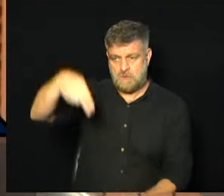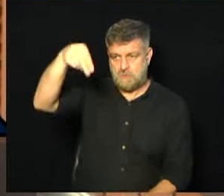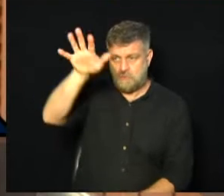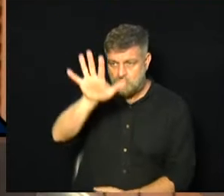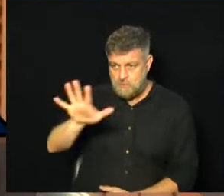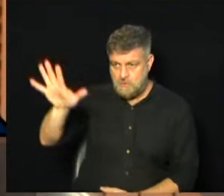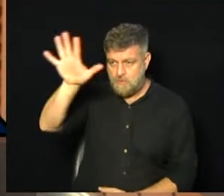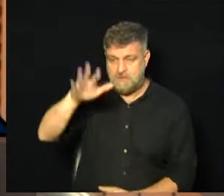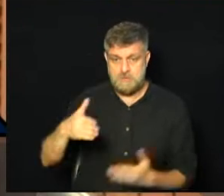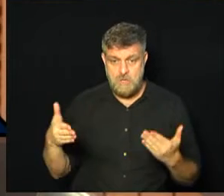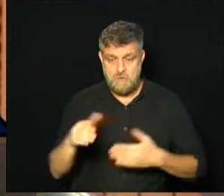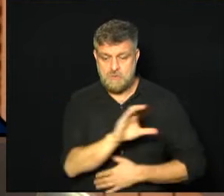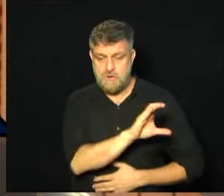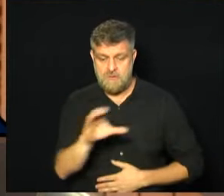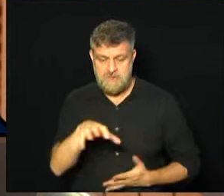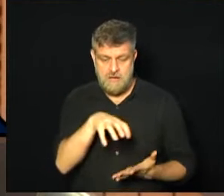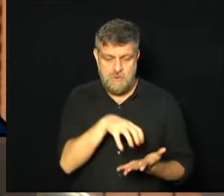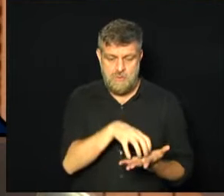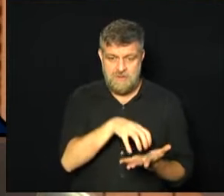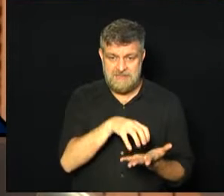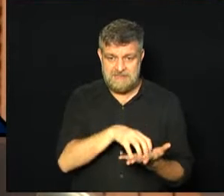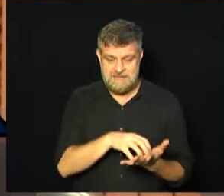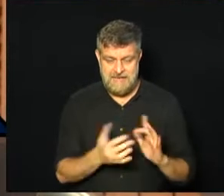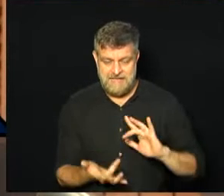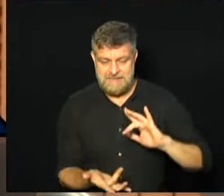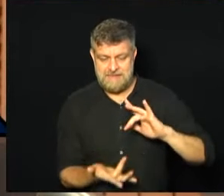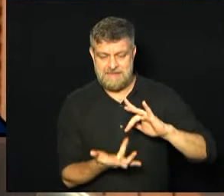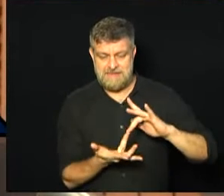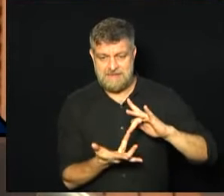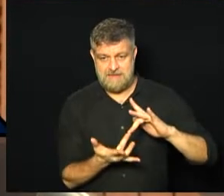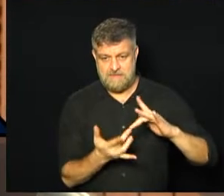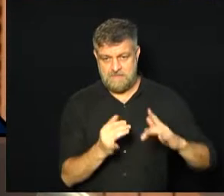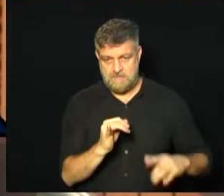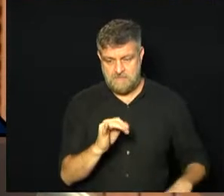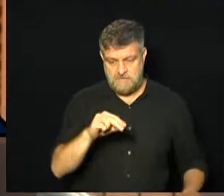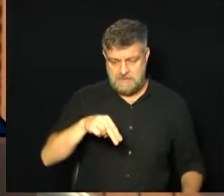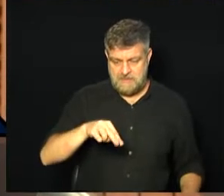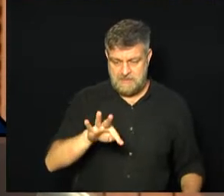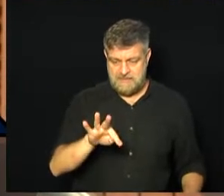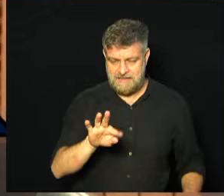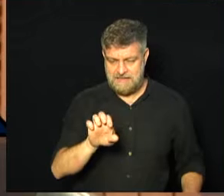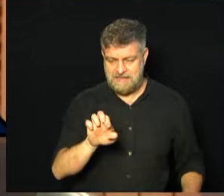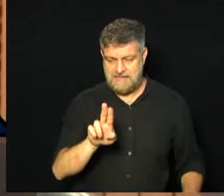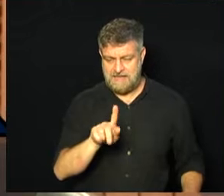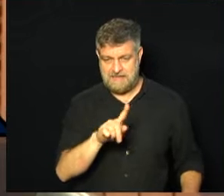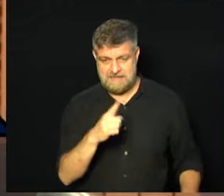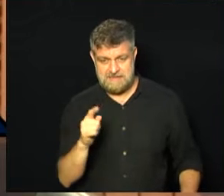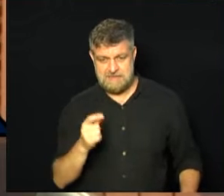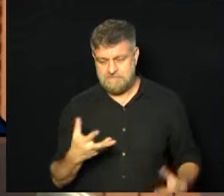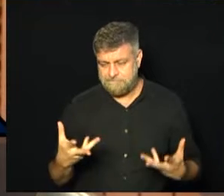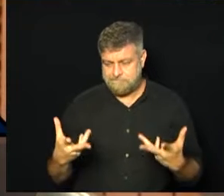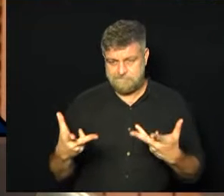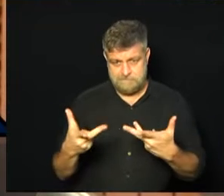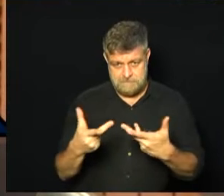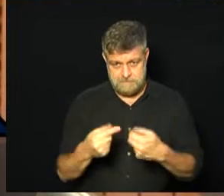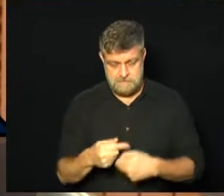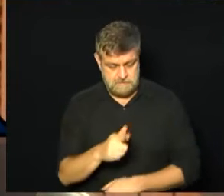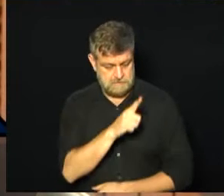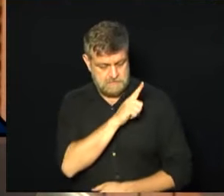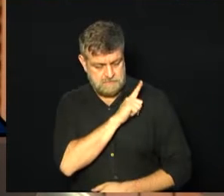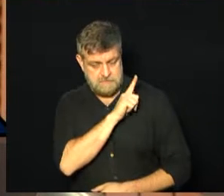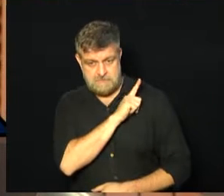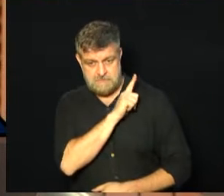coordena atualmente o Centro de Saúde e Integração, considerado um espaço de excelência em sua gestão, construindo